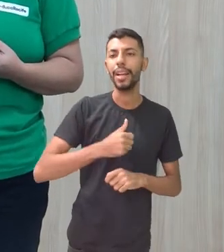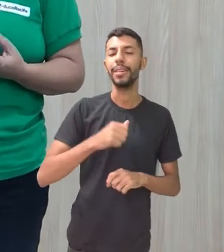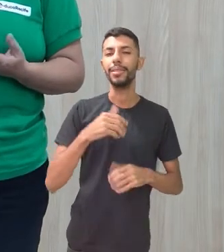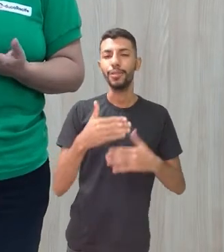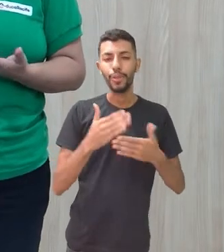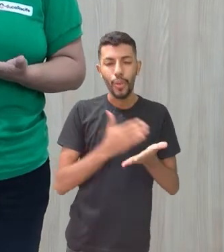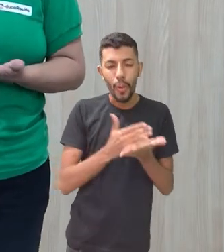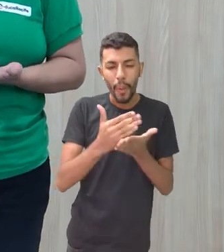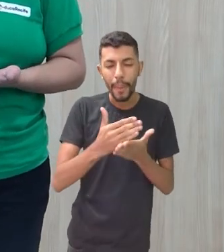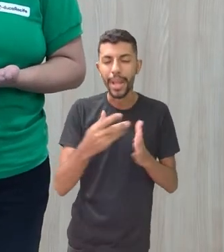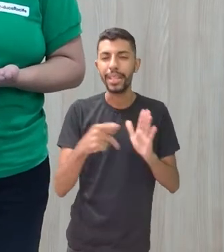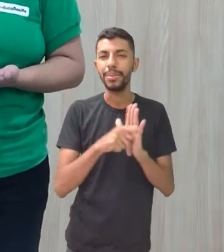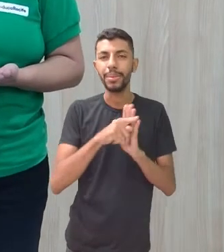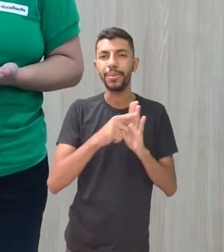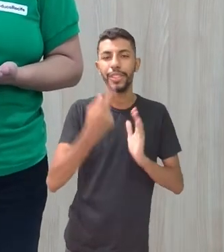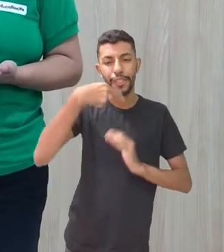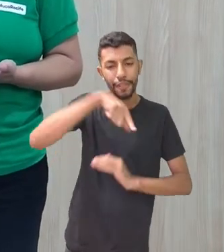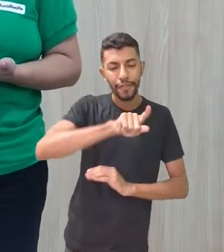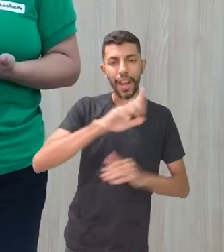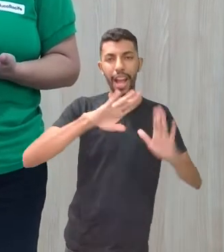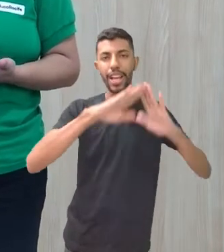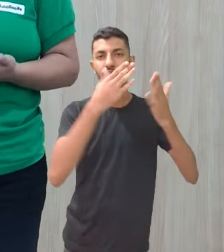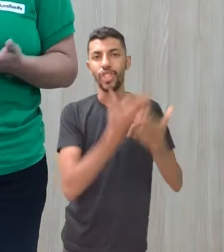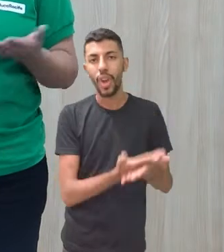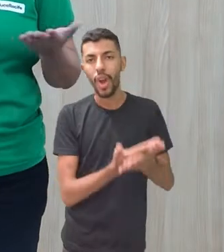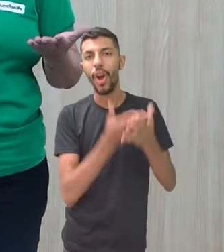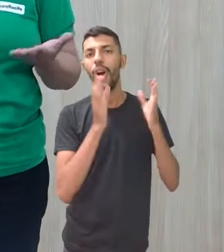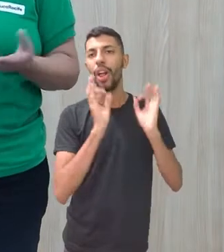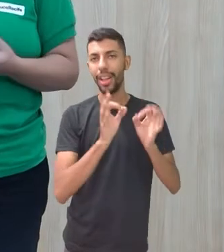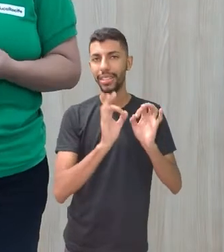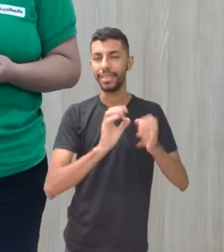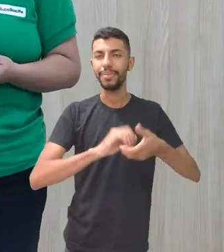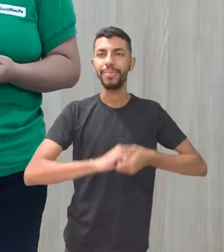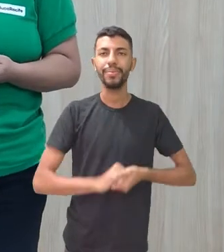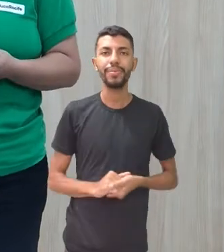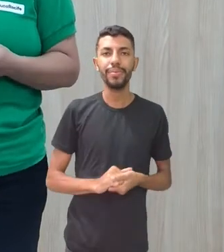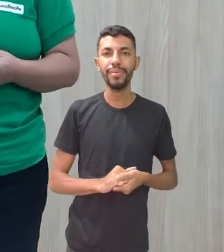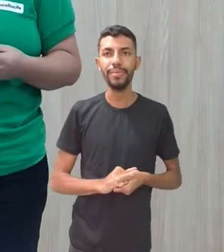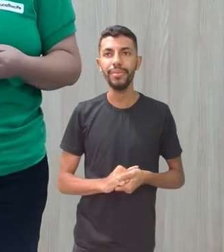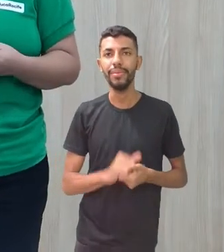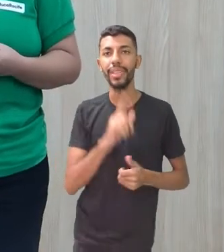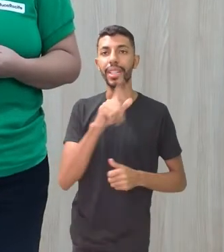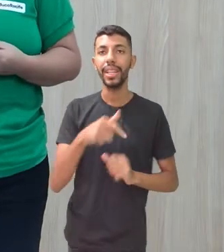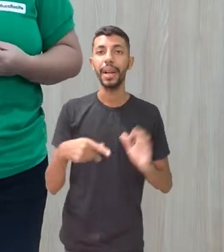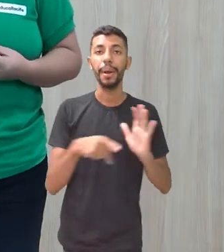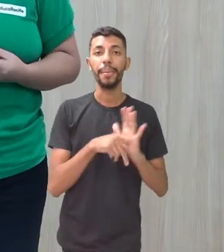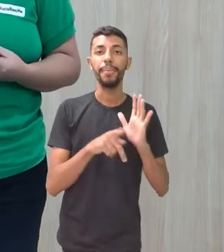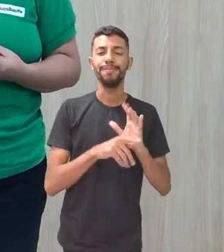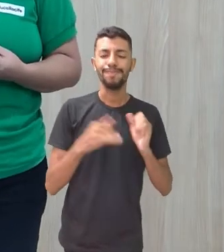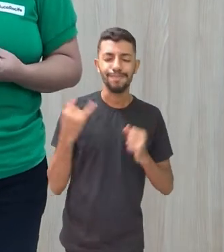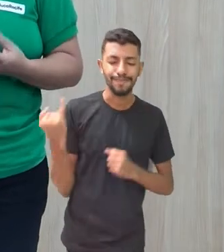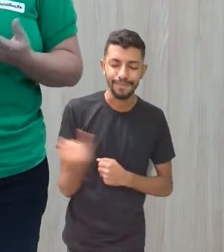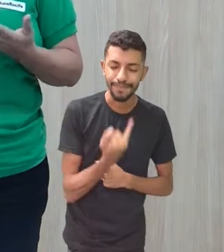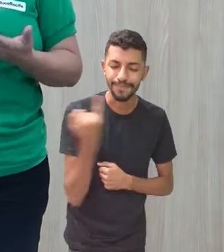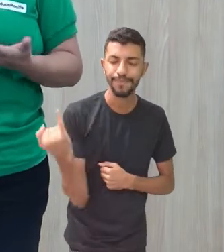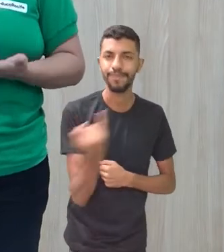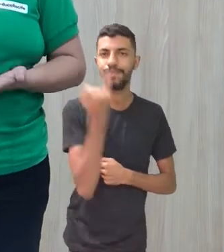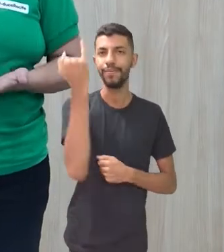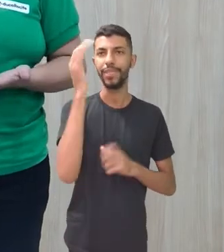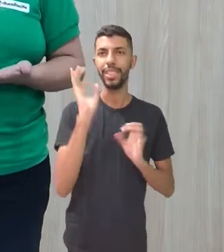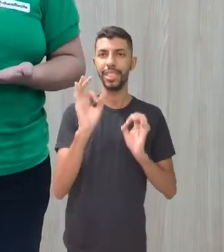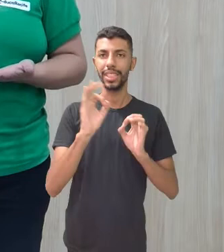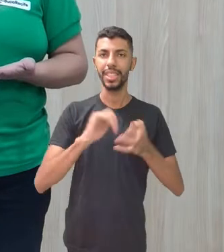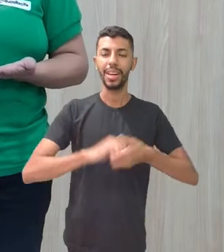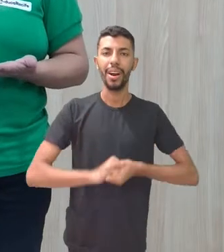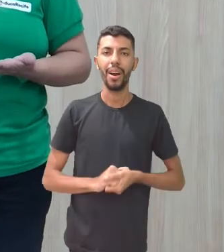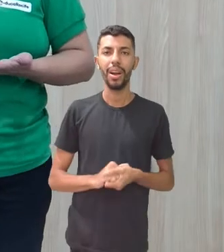que ela vai para a escola, para a creche, para o berçário, enfim, é essencial no